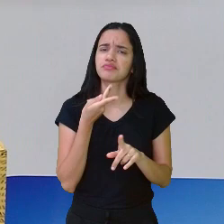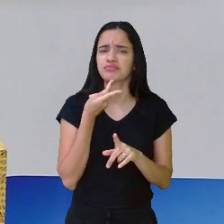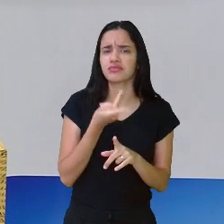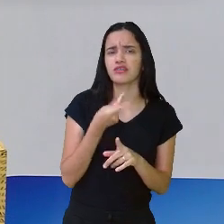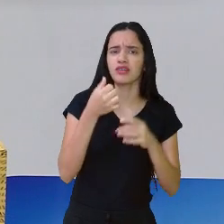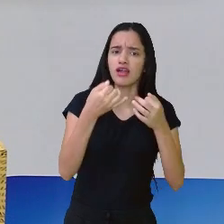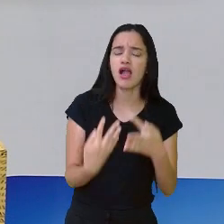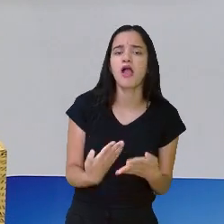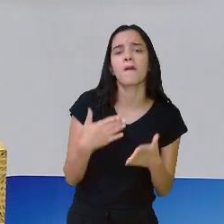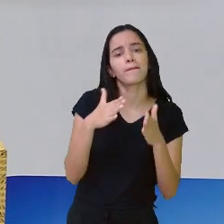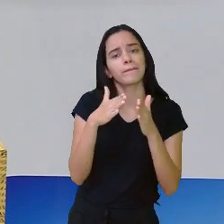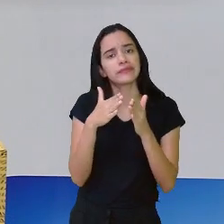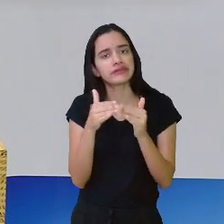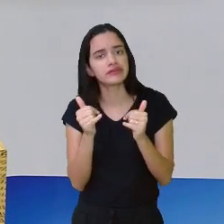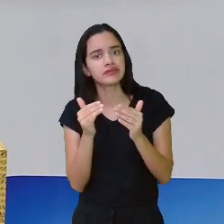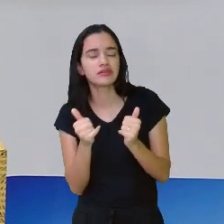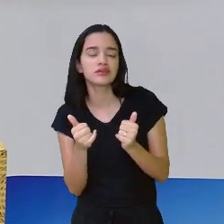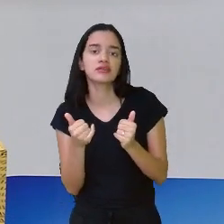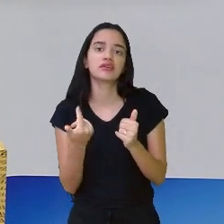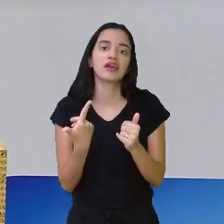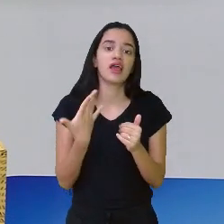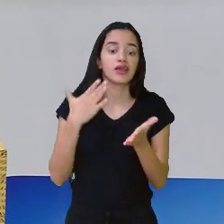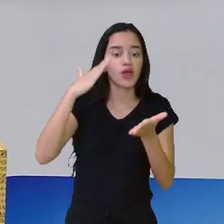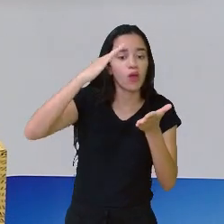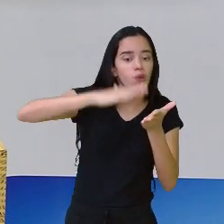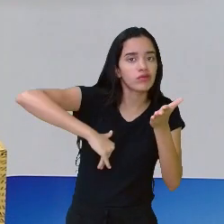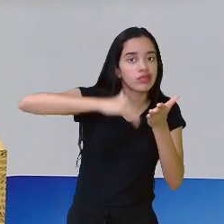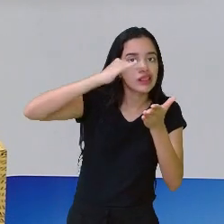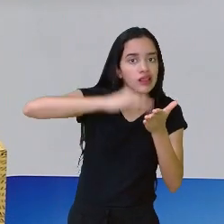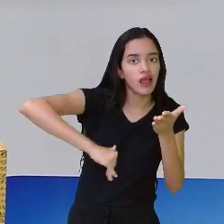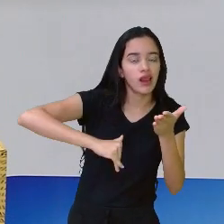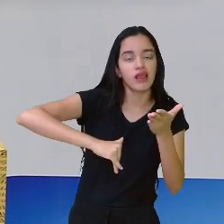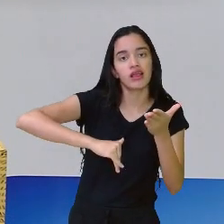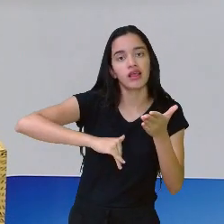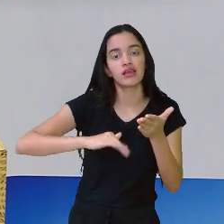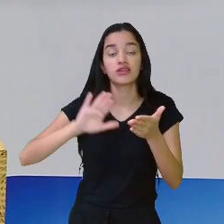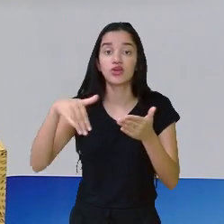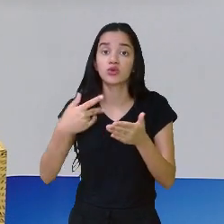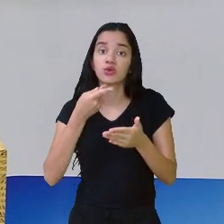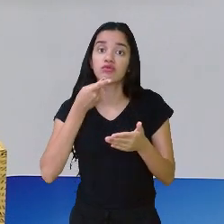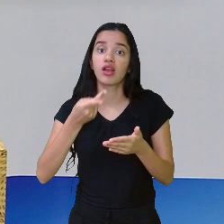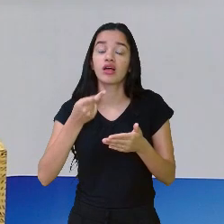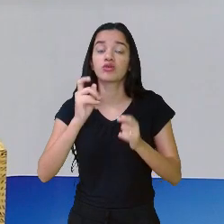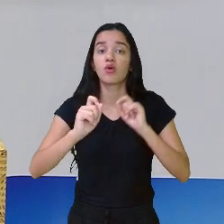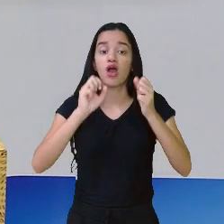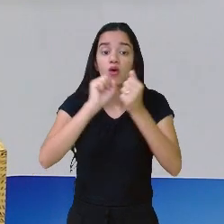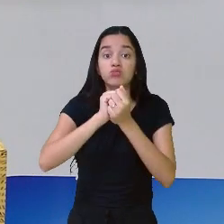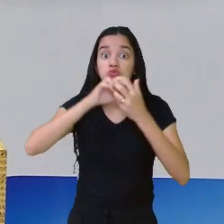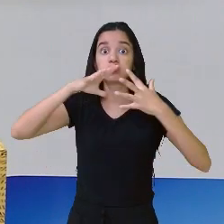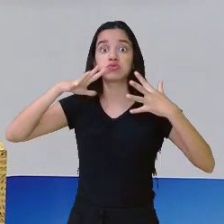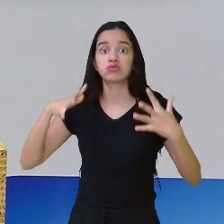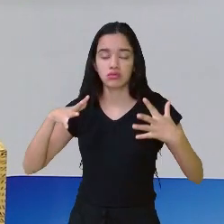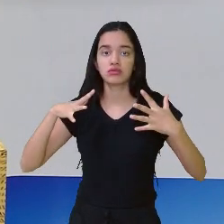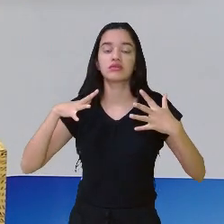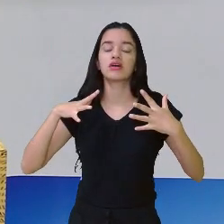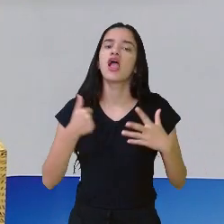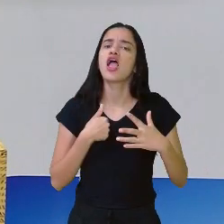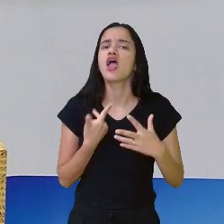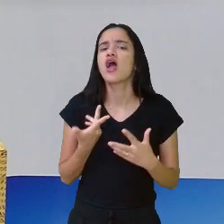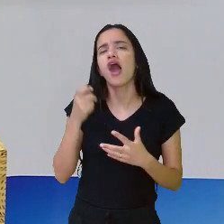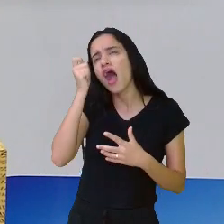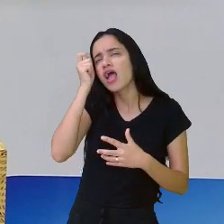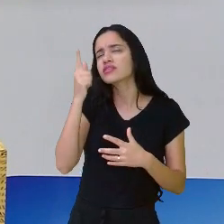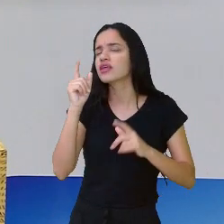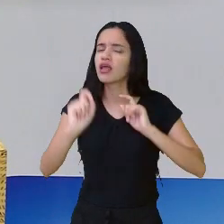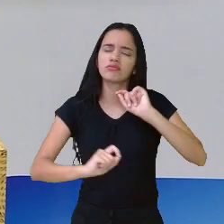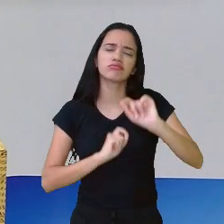eu perdi, né, que eu retirei, no caso eu falei que estouraram as bolas, eu estou dando a